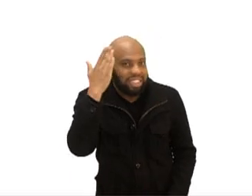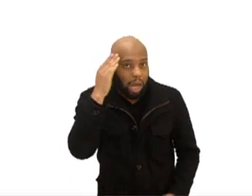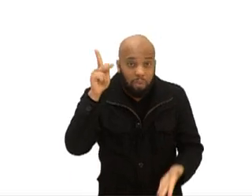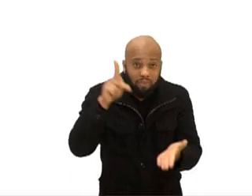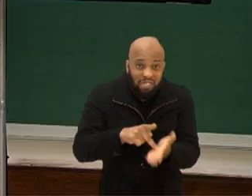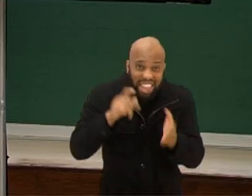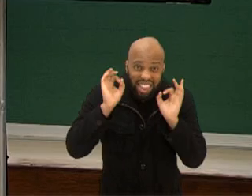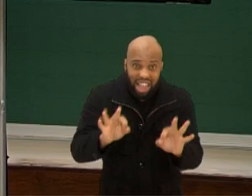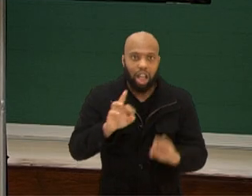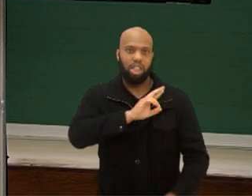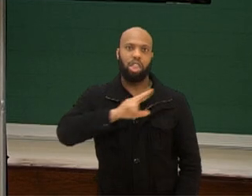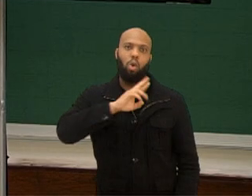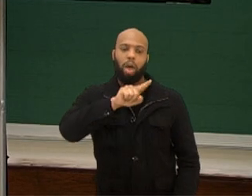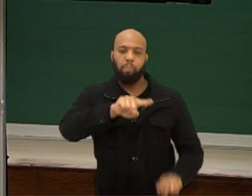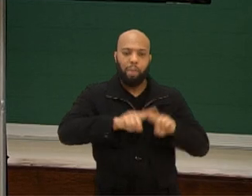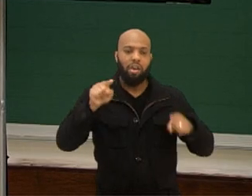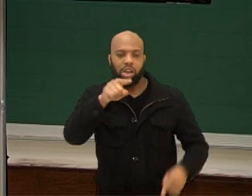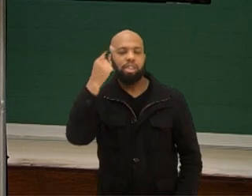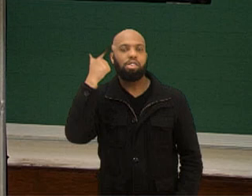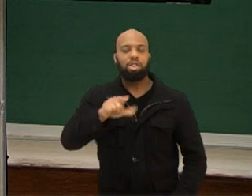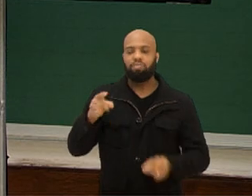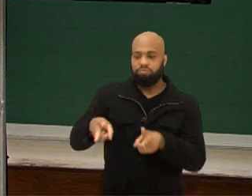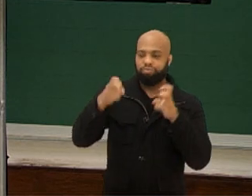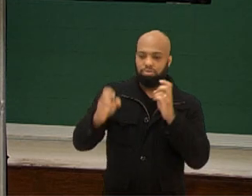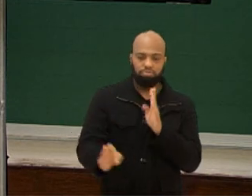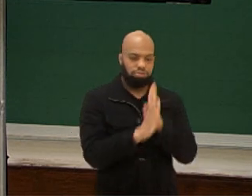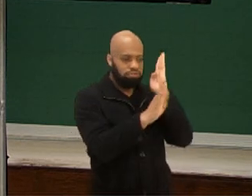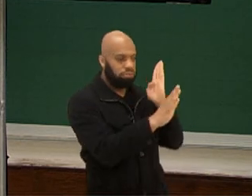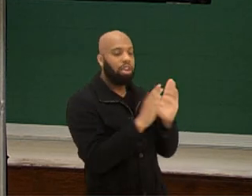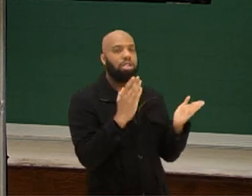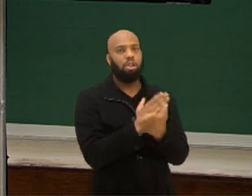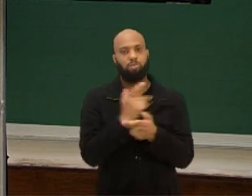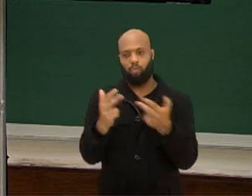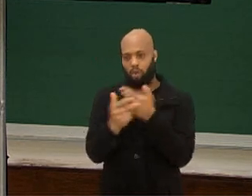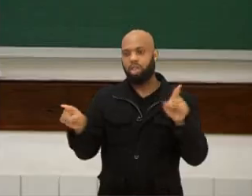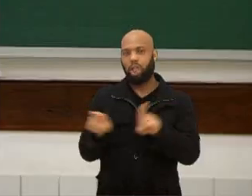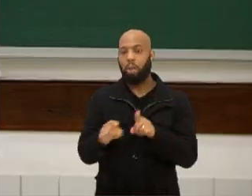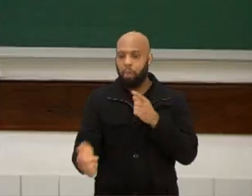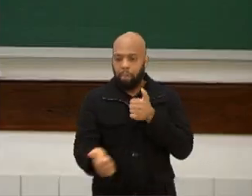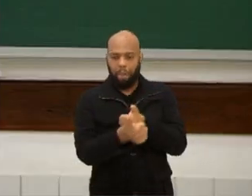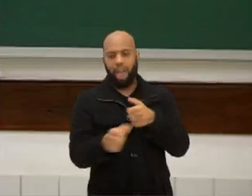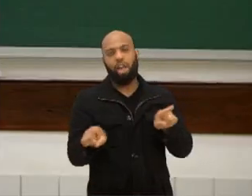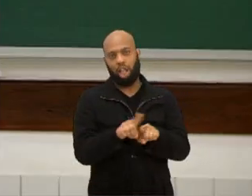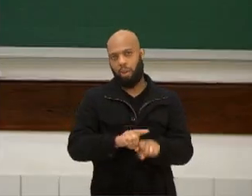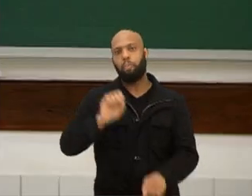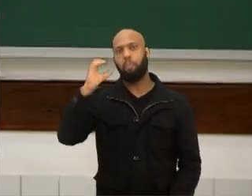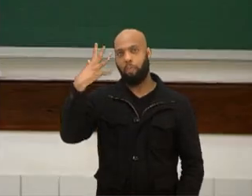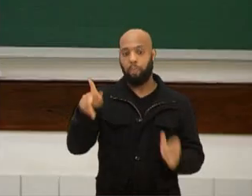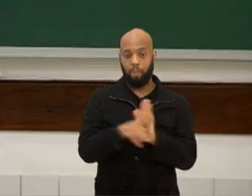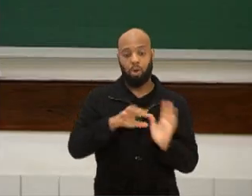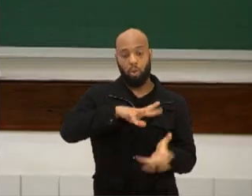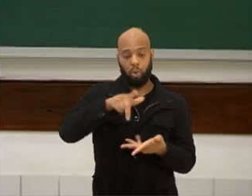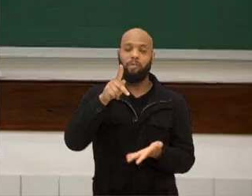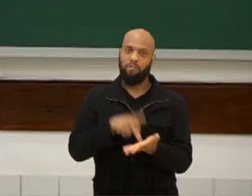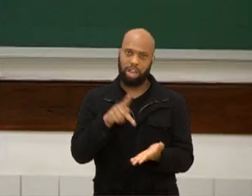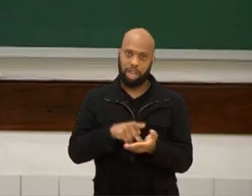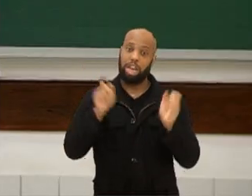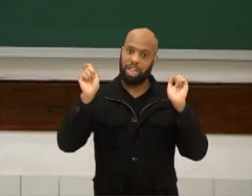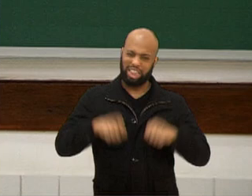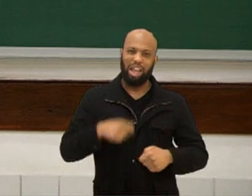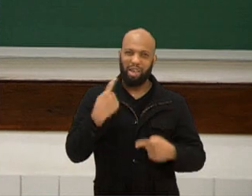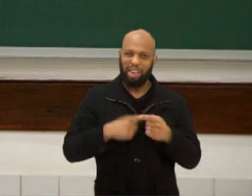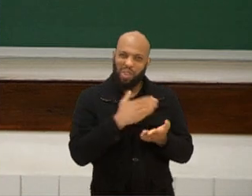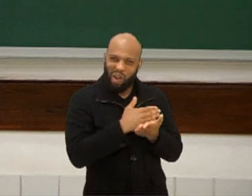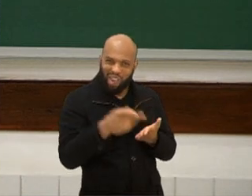real, certo? Mas você consegue ali encontrar algumas coisas muito próximo a isso. Lembra que nós falávamos lá